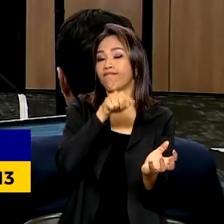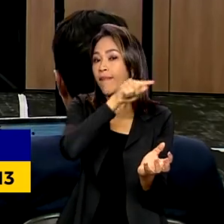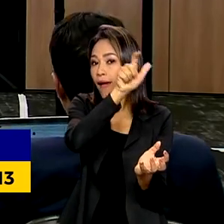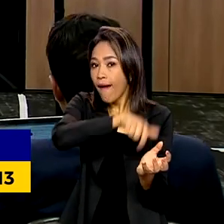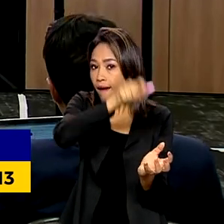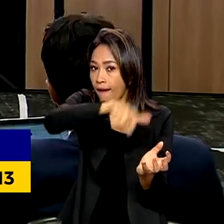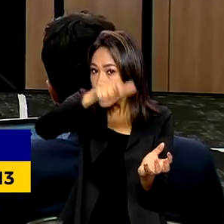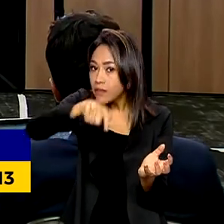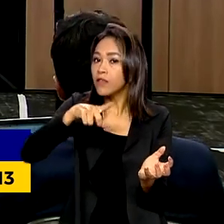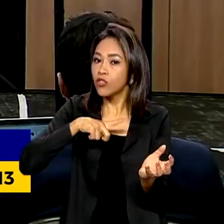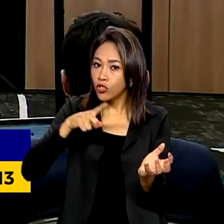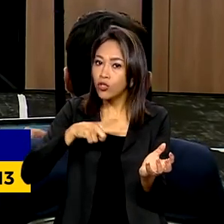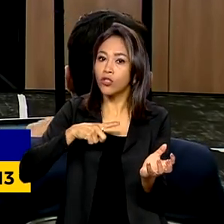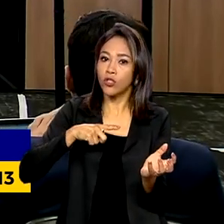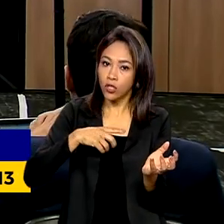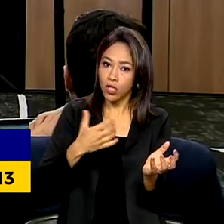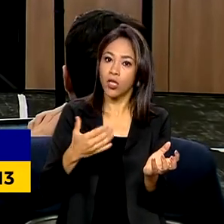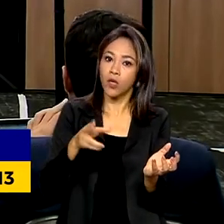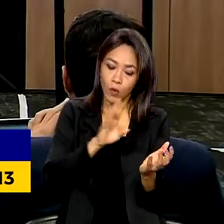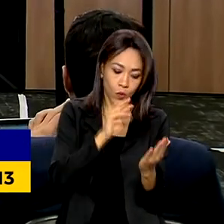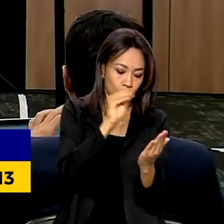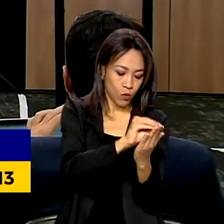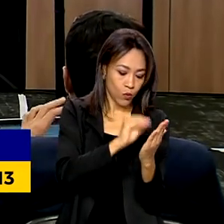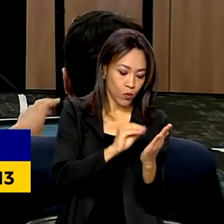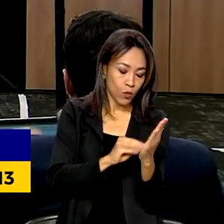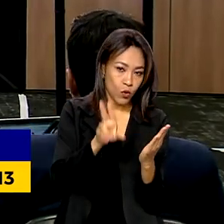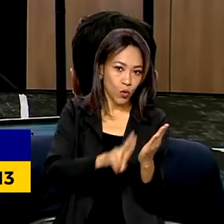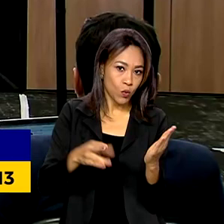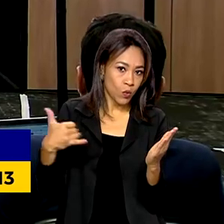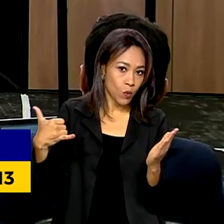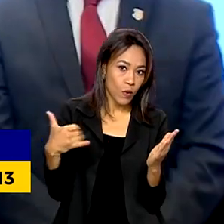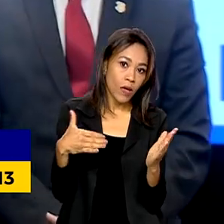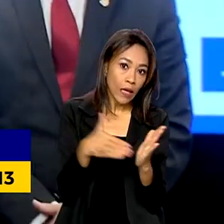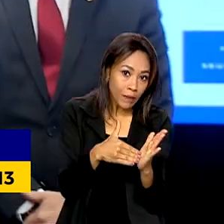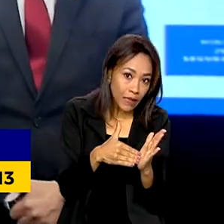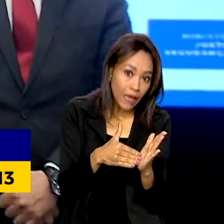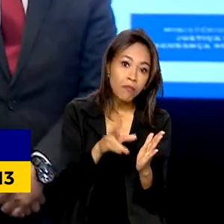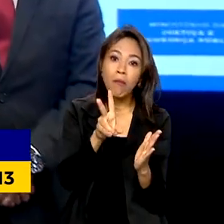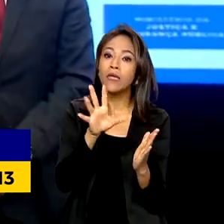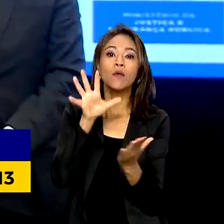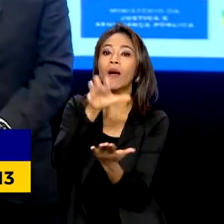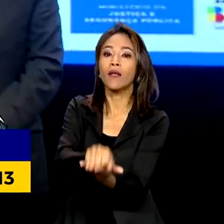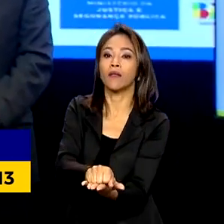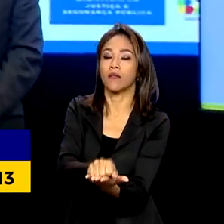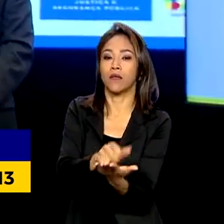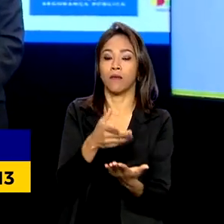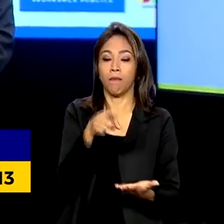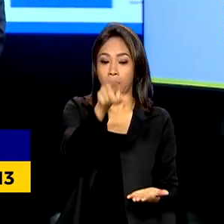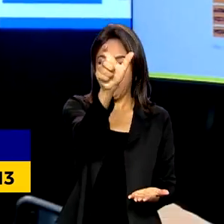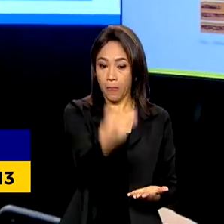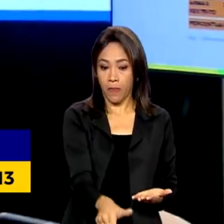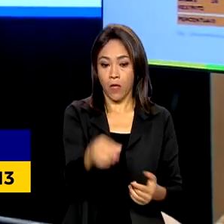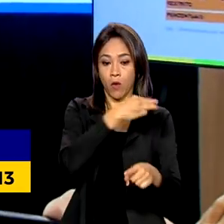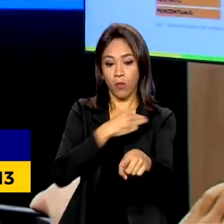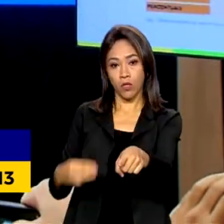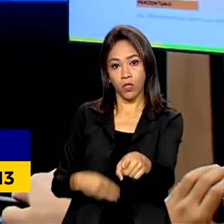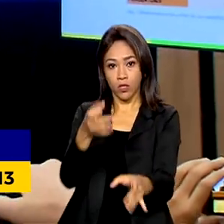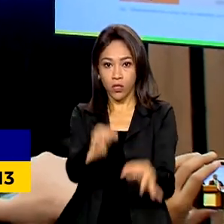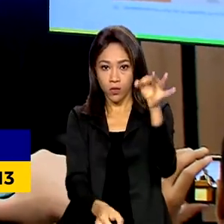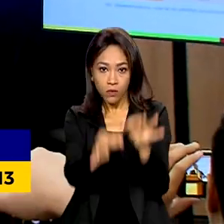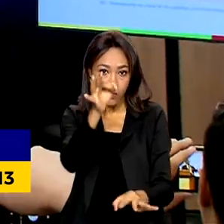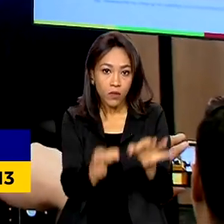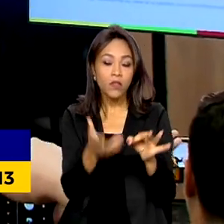tinham cadastro de arma de uso restrito e não recadastrar o ministro da Justiça falou ainda sobre a importância